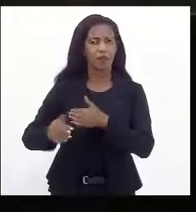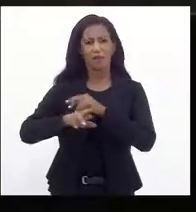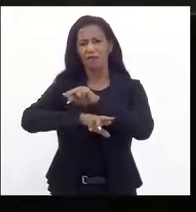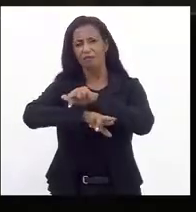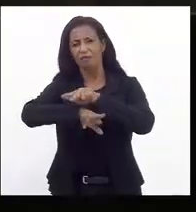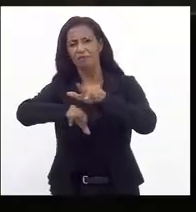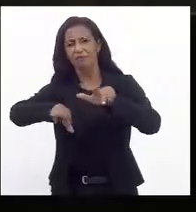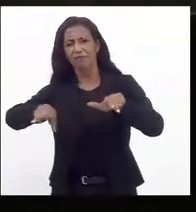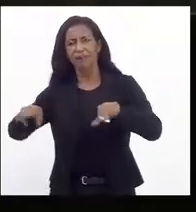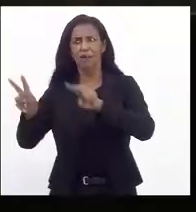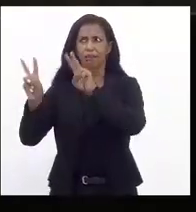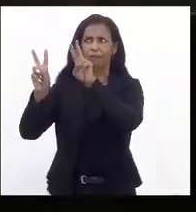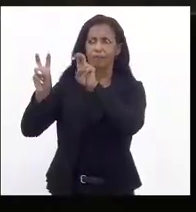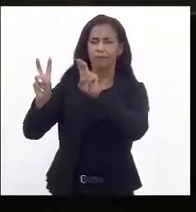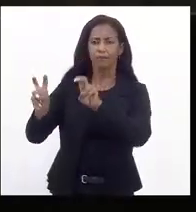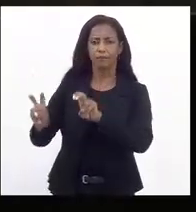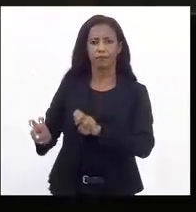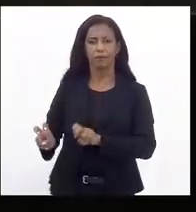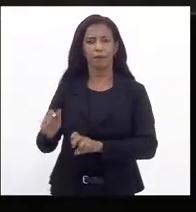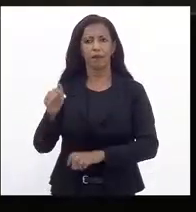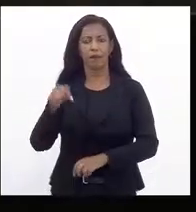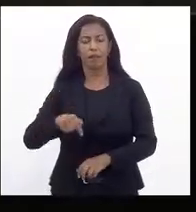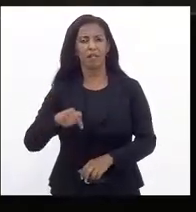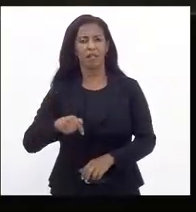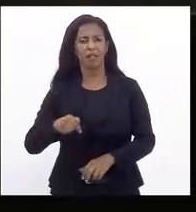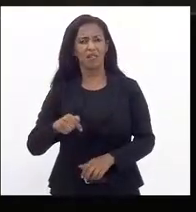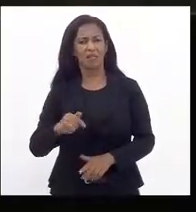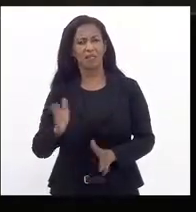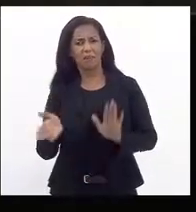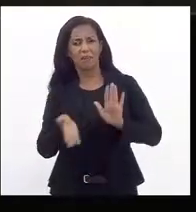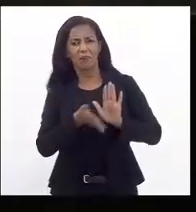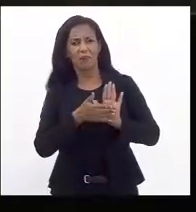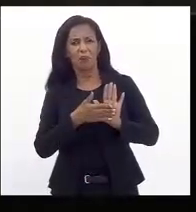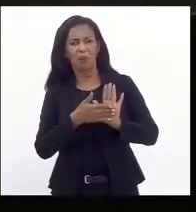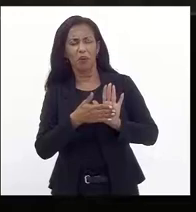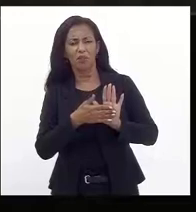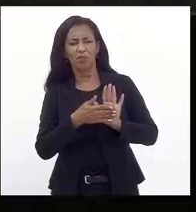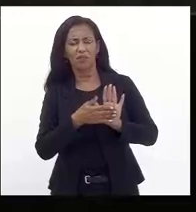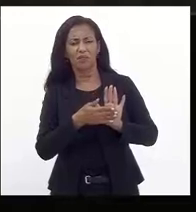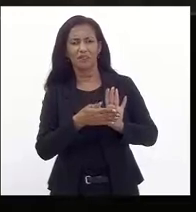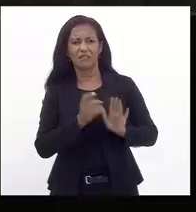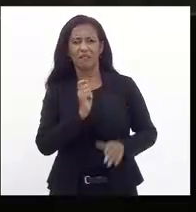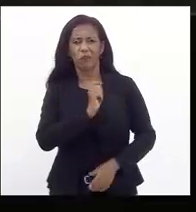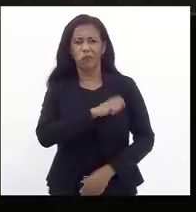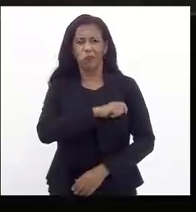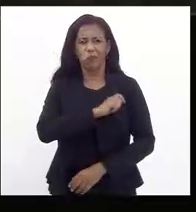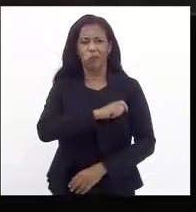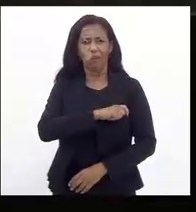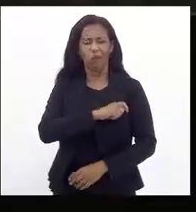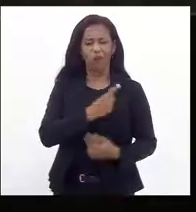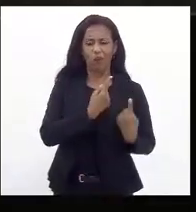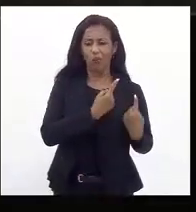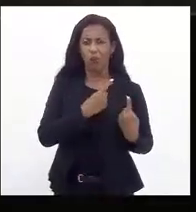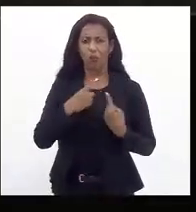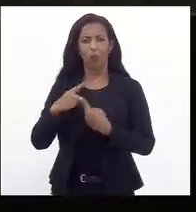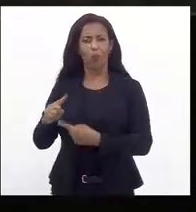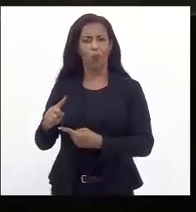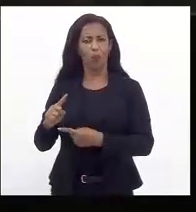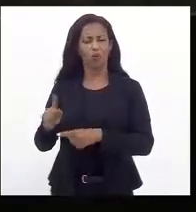várias questões para que esse mal pacote de maldades no atinge frontalmente